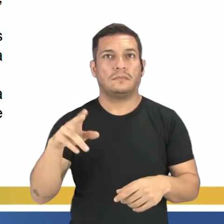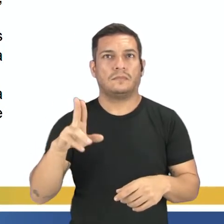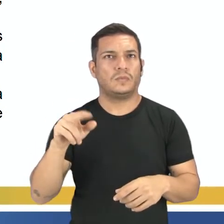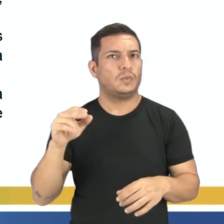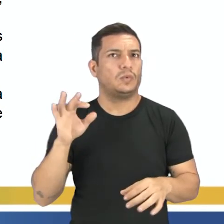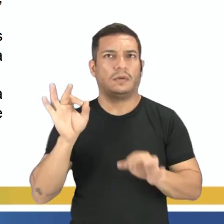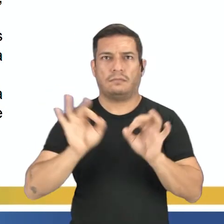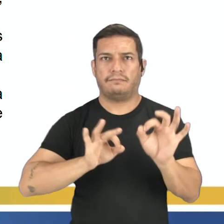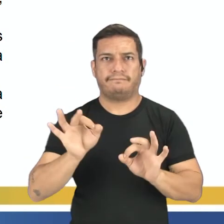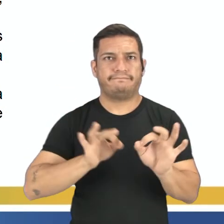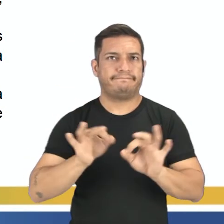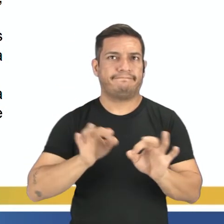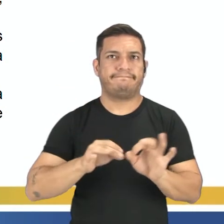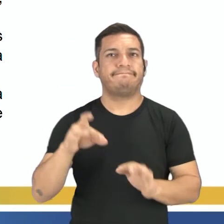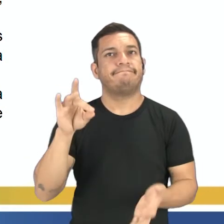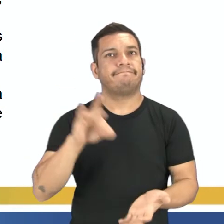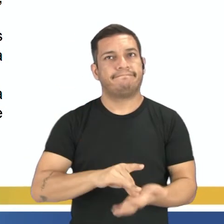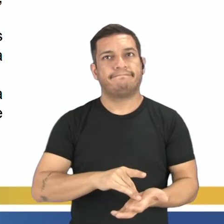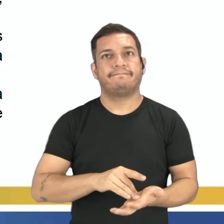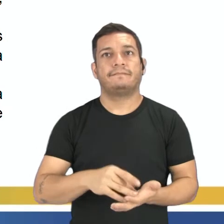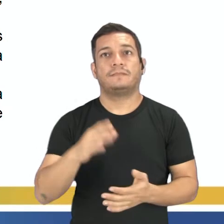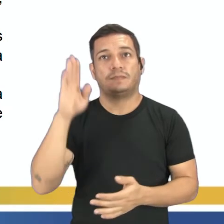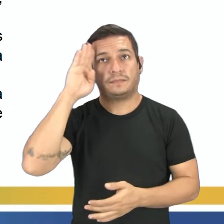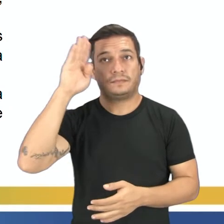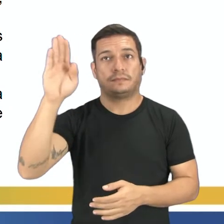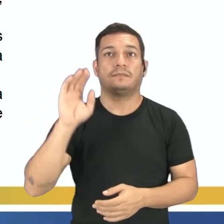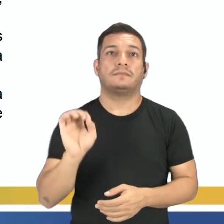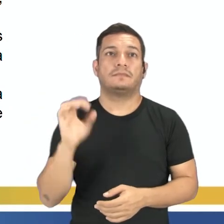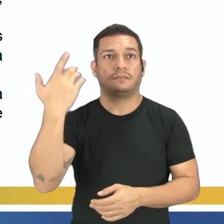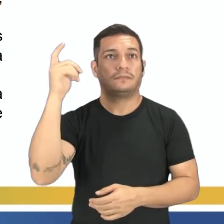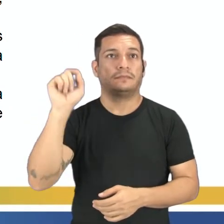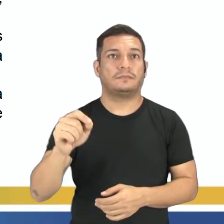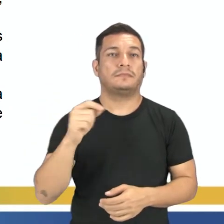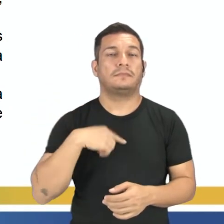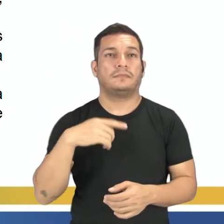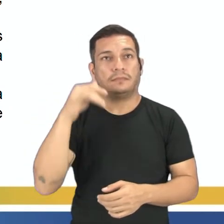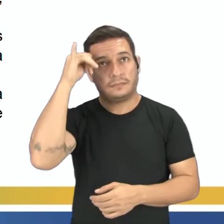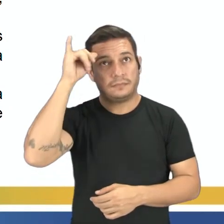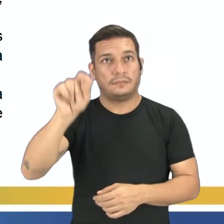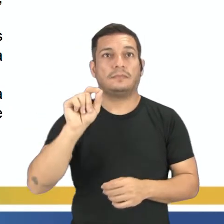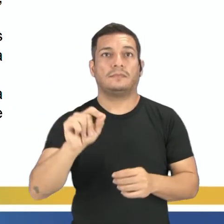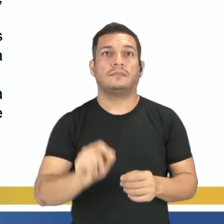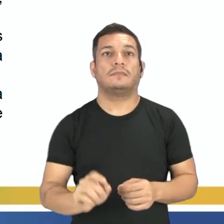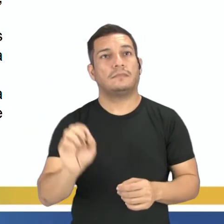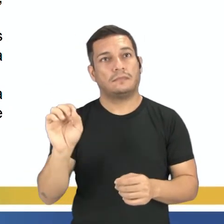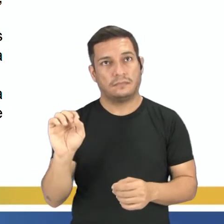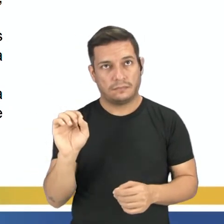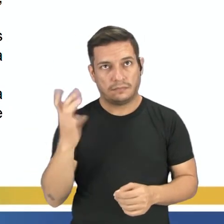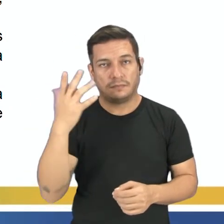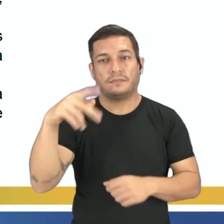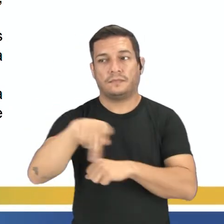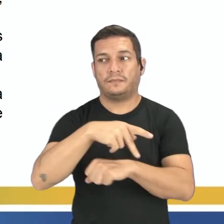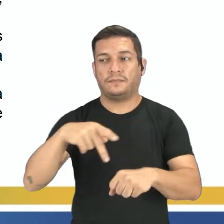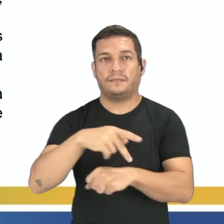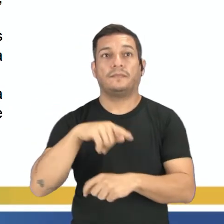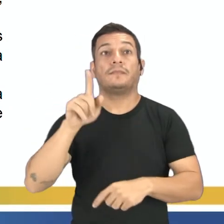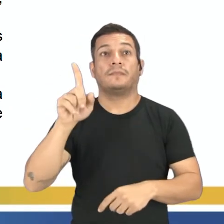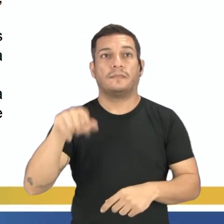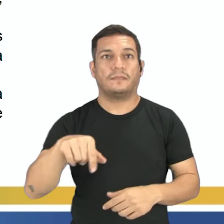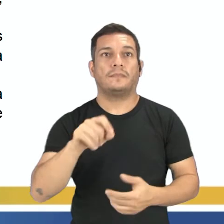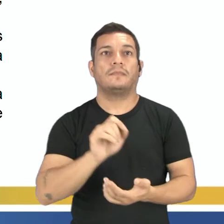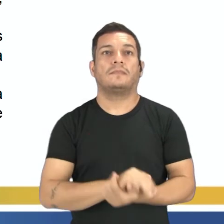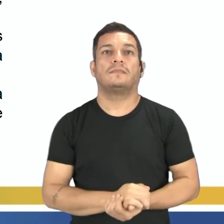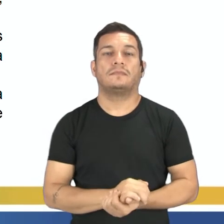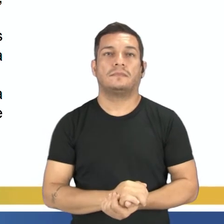nunca foi plenamente realizada. Um dos principais fatores que impedem a sua realização no